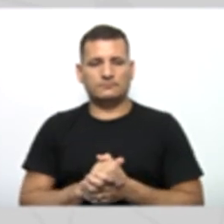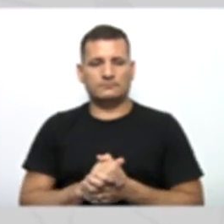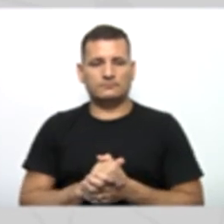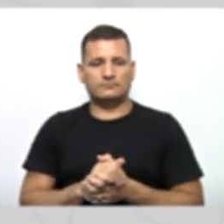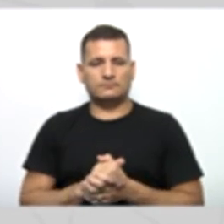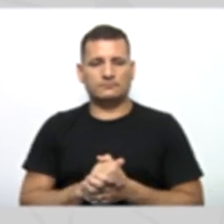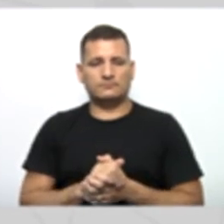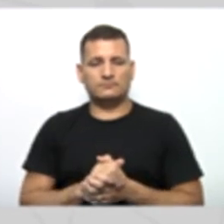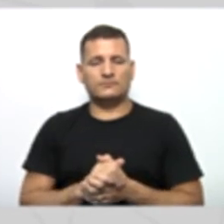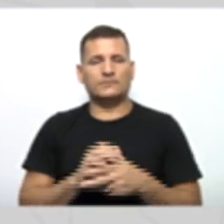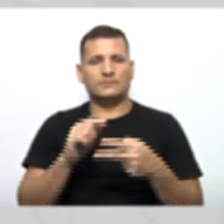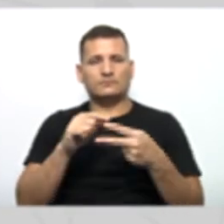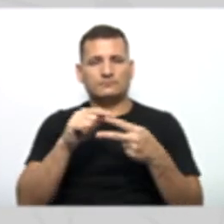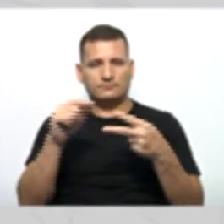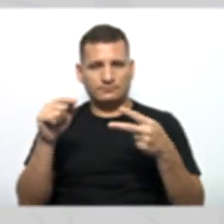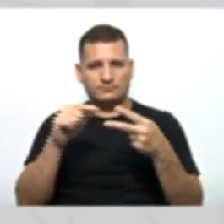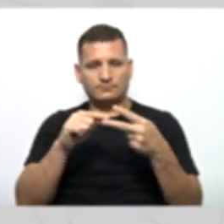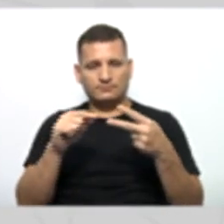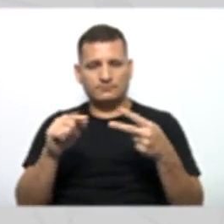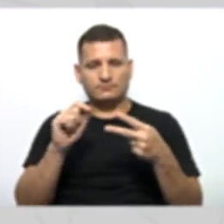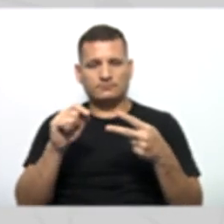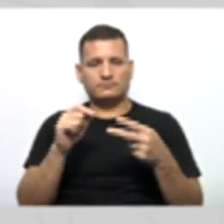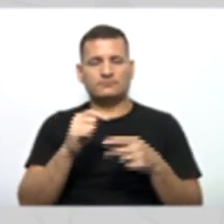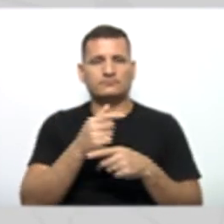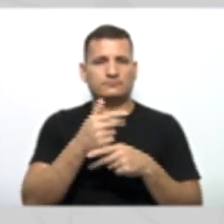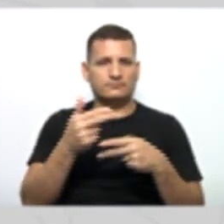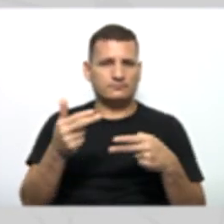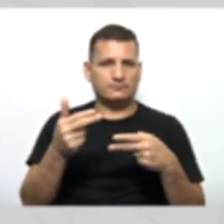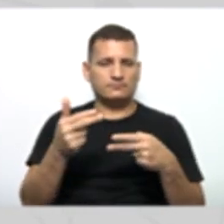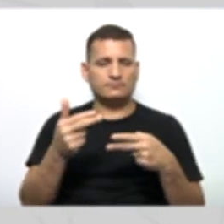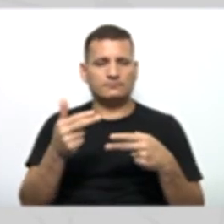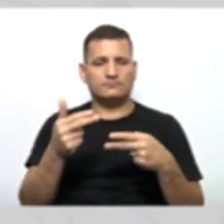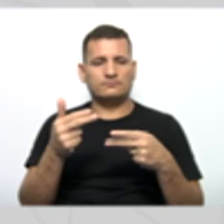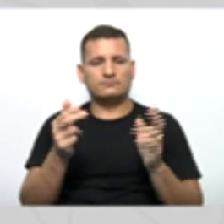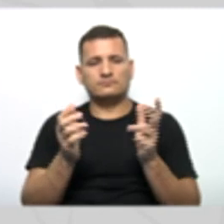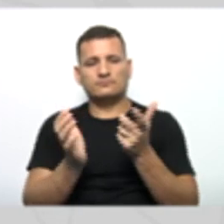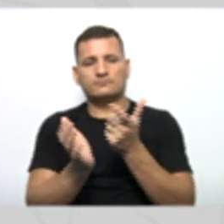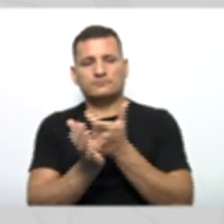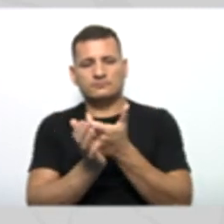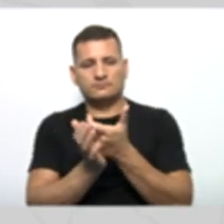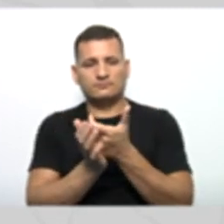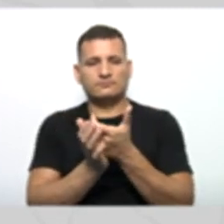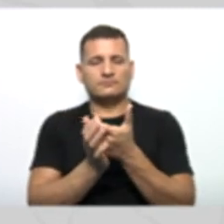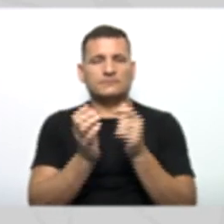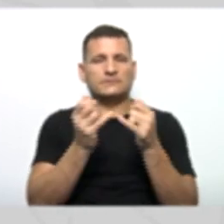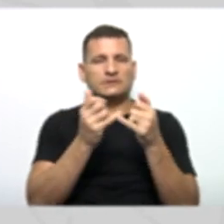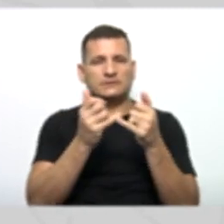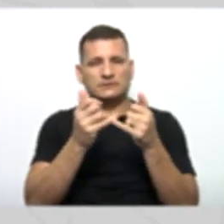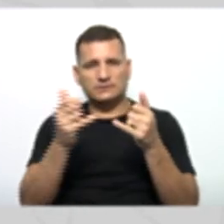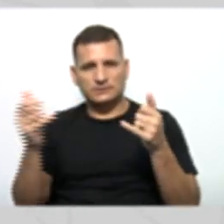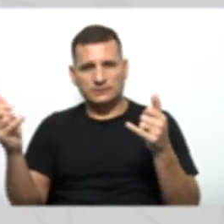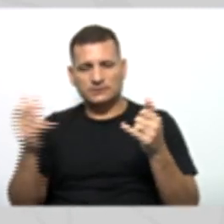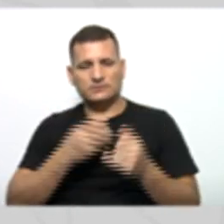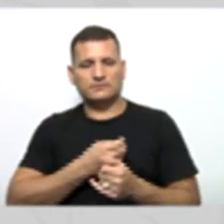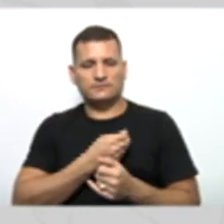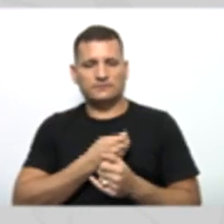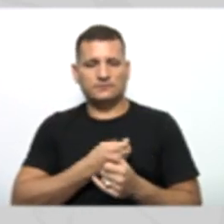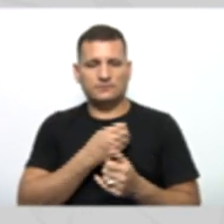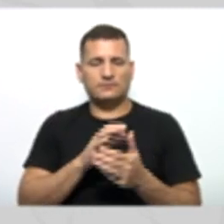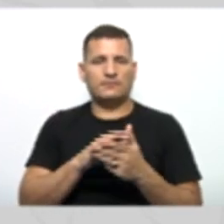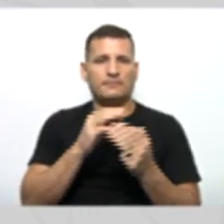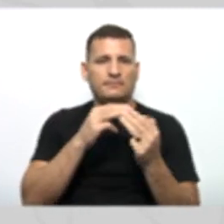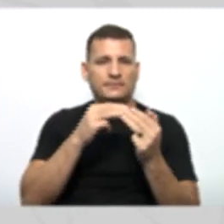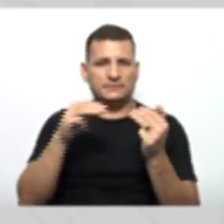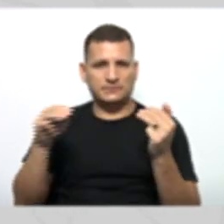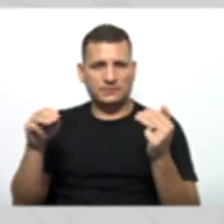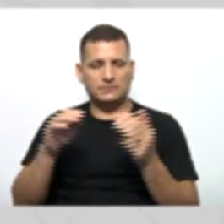relacionados a esse eixo são classes e objetos, a linha da vida, mensagens, barra de ativação.